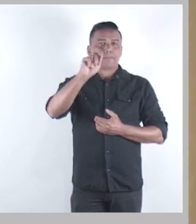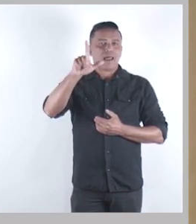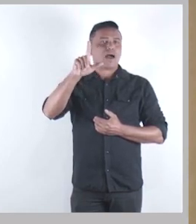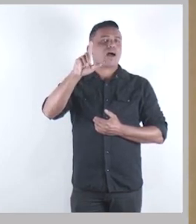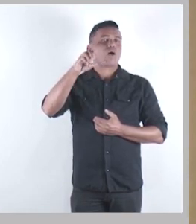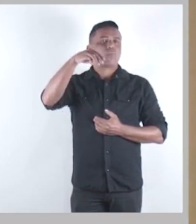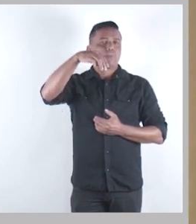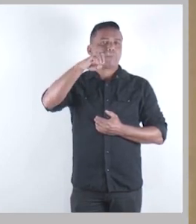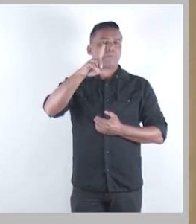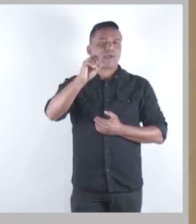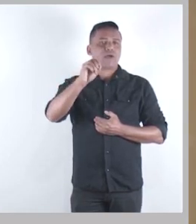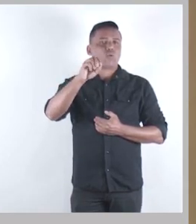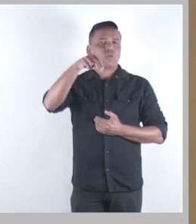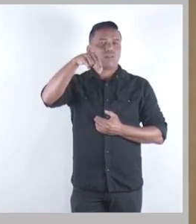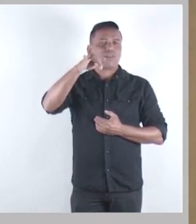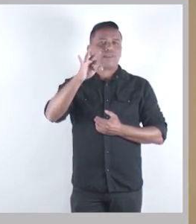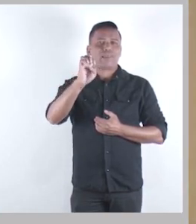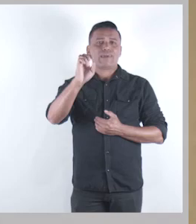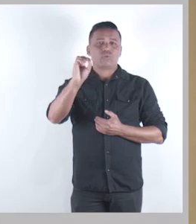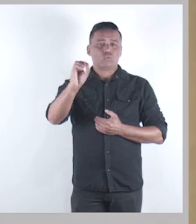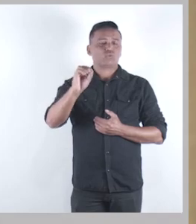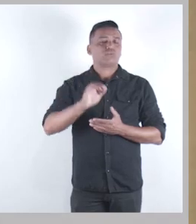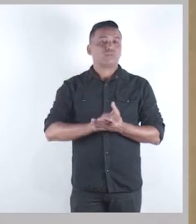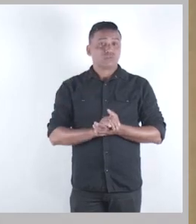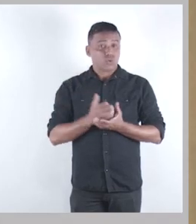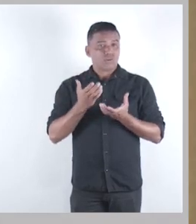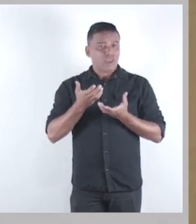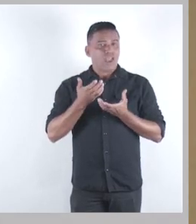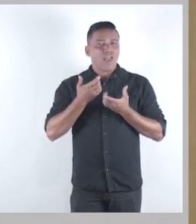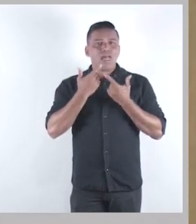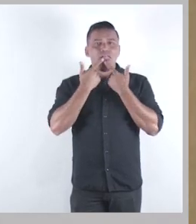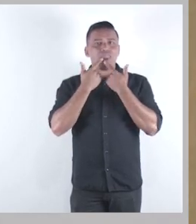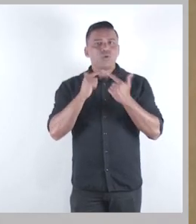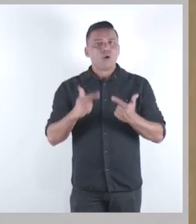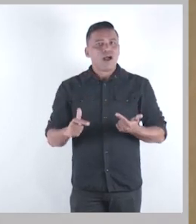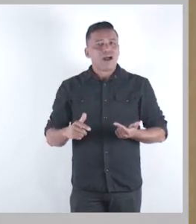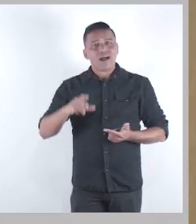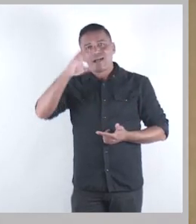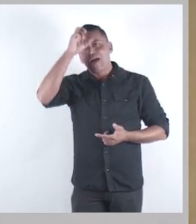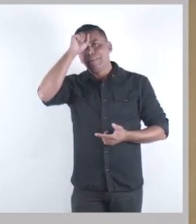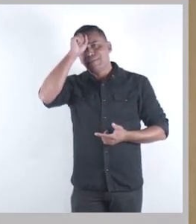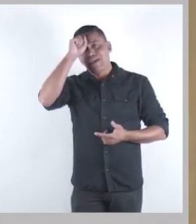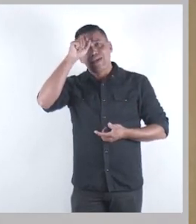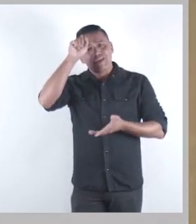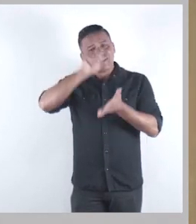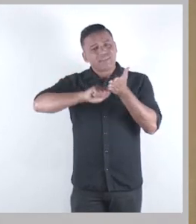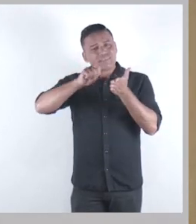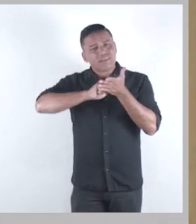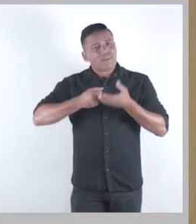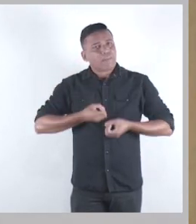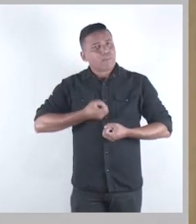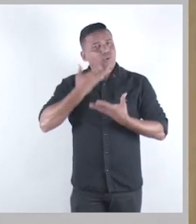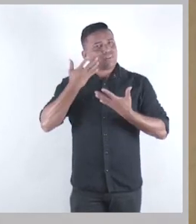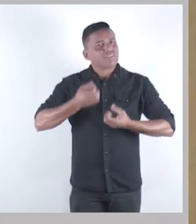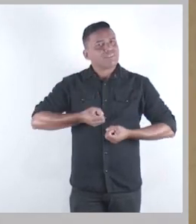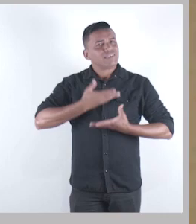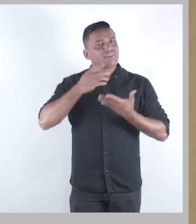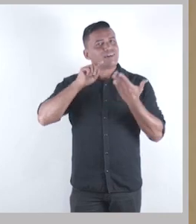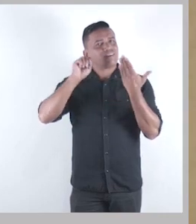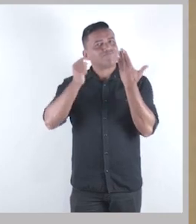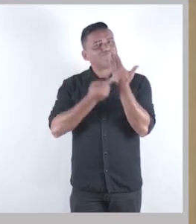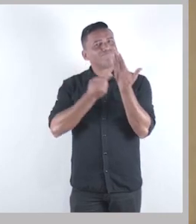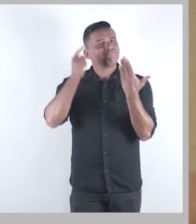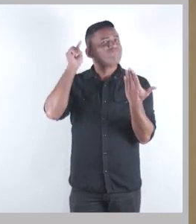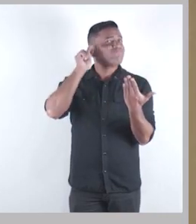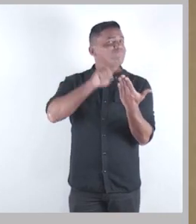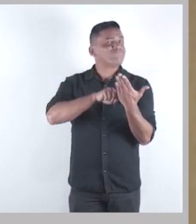a linguagem, quer dizer, quem quer aprender a escrever poesia, e poesia é uma coisa elevada, não é uma coisa bastarda,